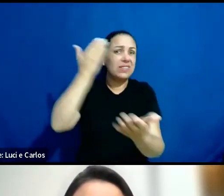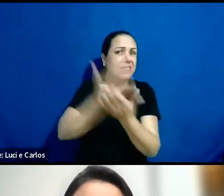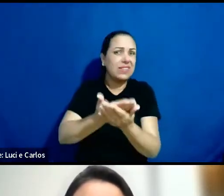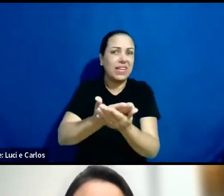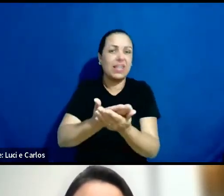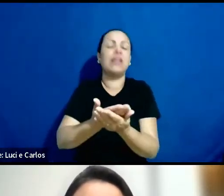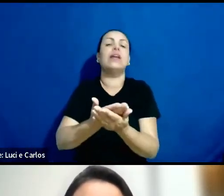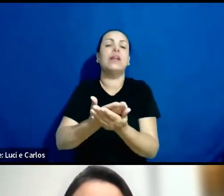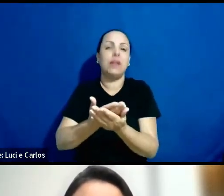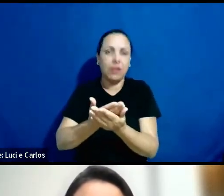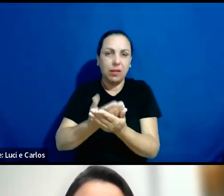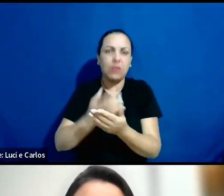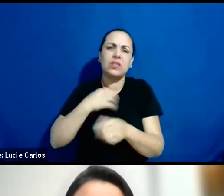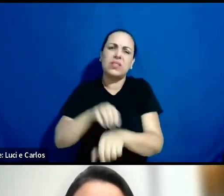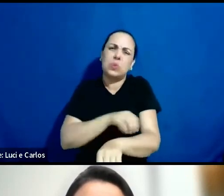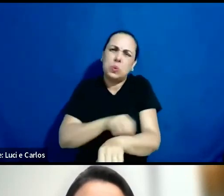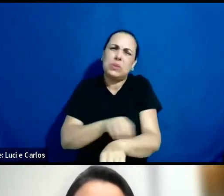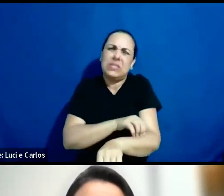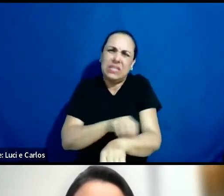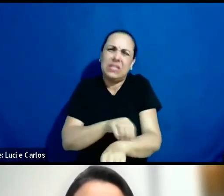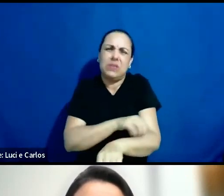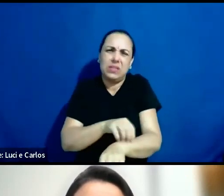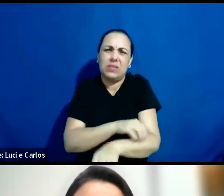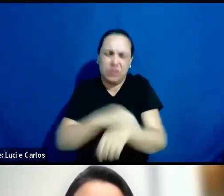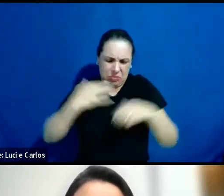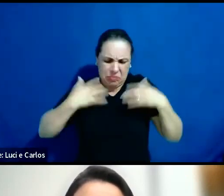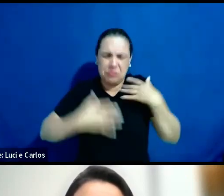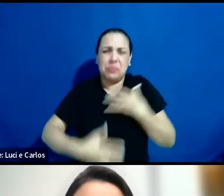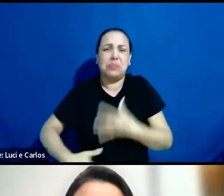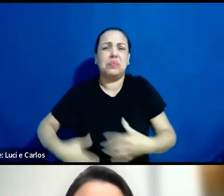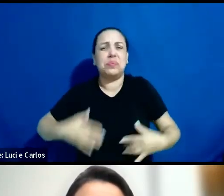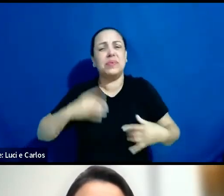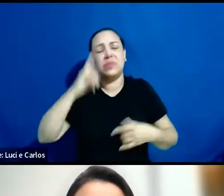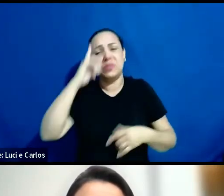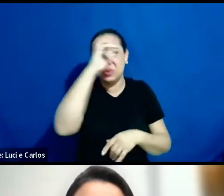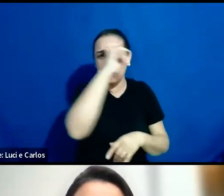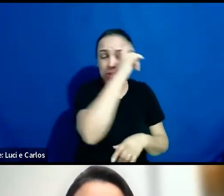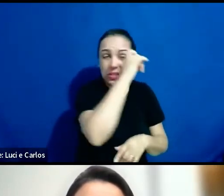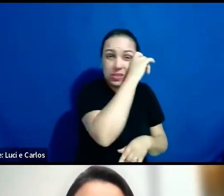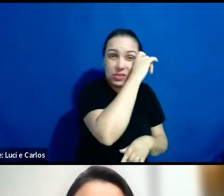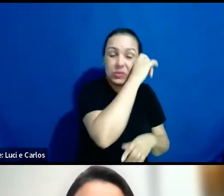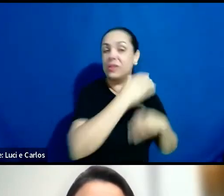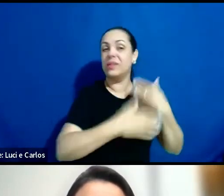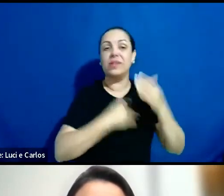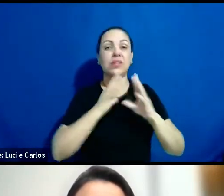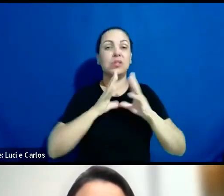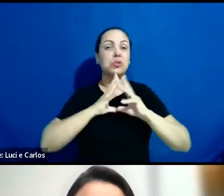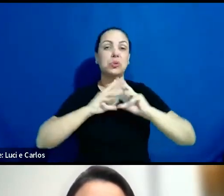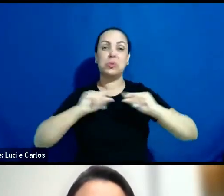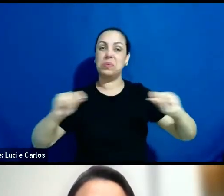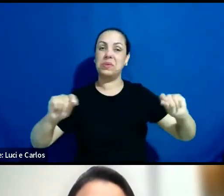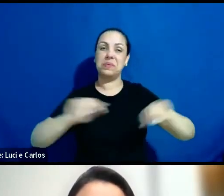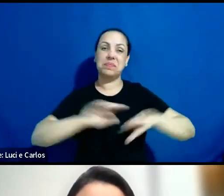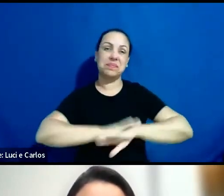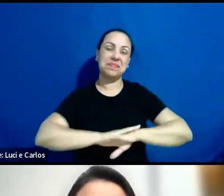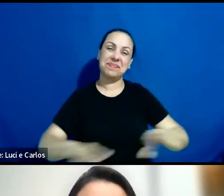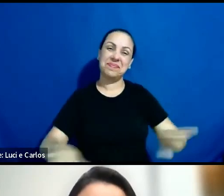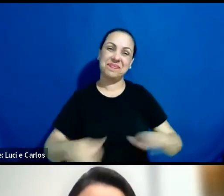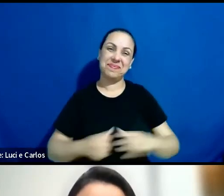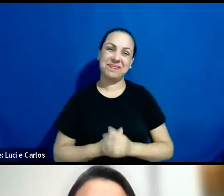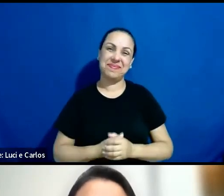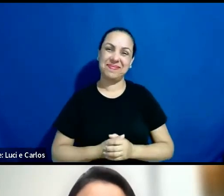costumo dizer, sempre que as pessoas vêm a mim, eu digo, eu sou doente, eu tenho a doença, você não tem